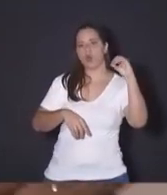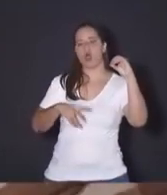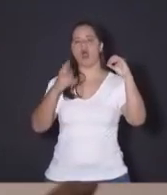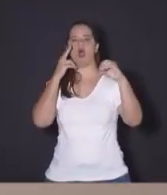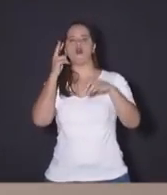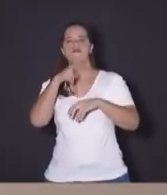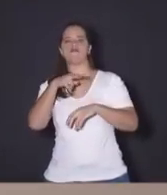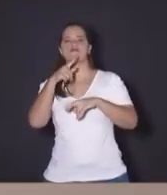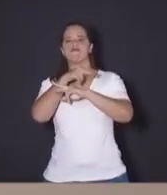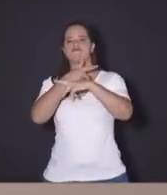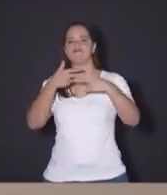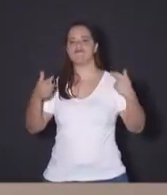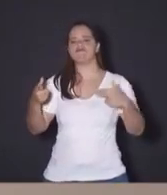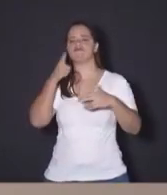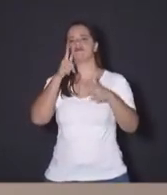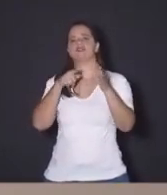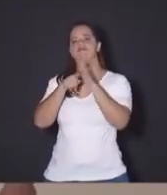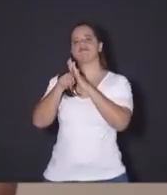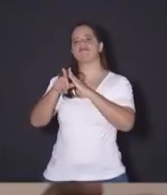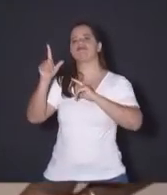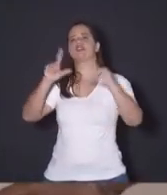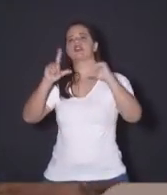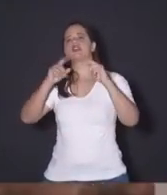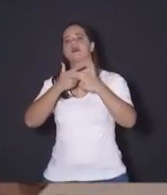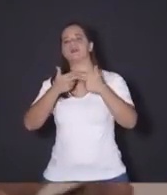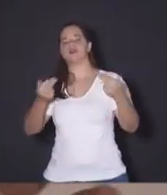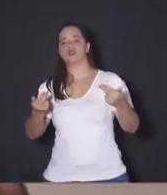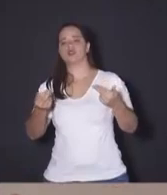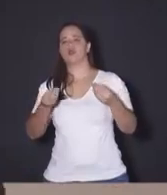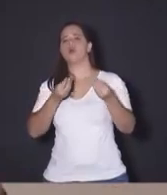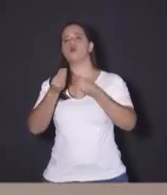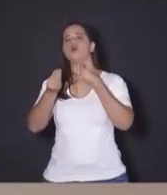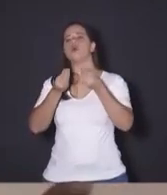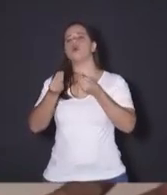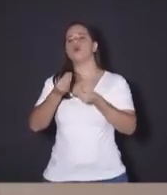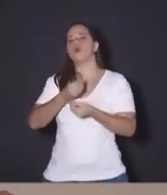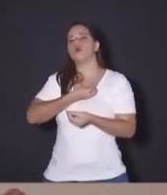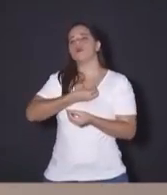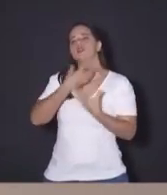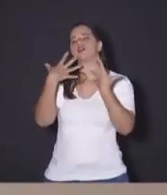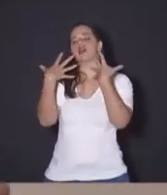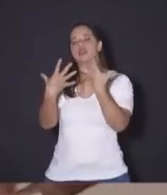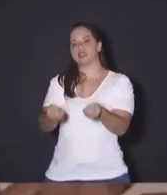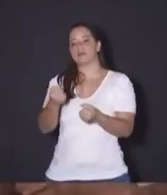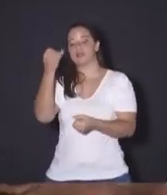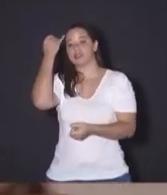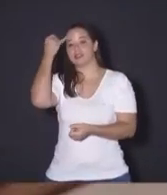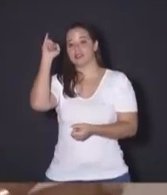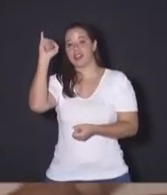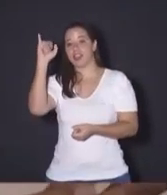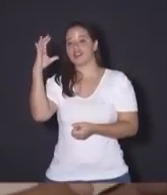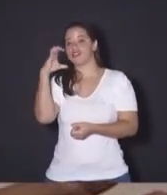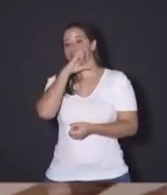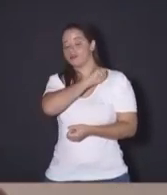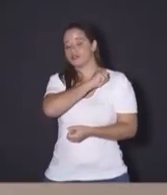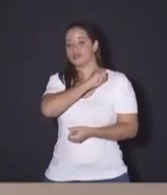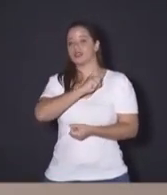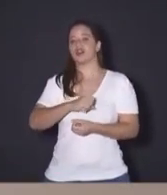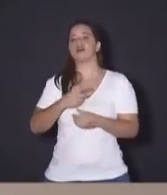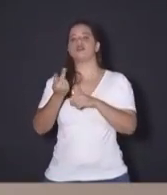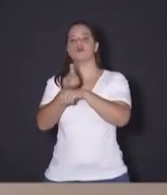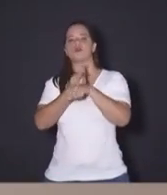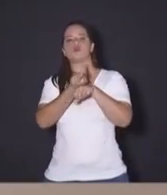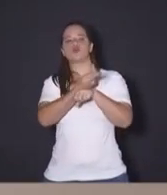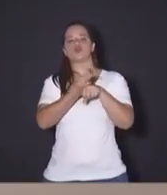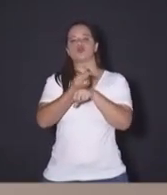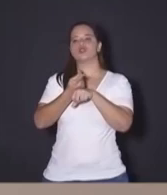coisas dentro da questão da mídia como está sendo como está sendo recebida essa ideia de mediar a busca